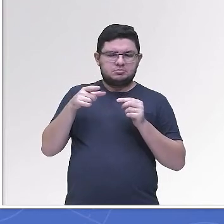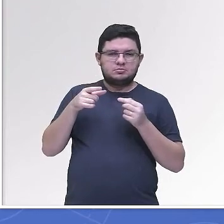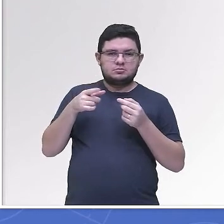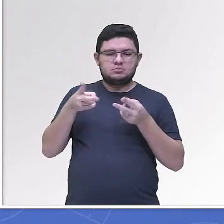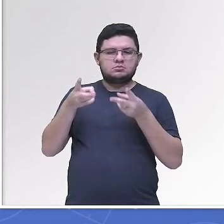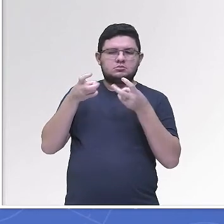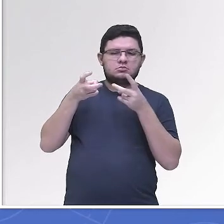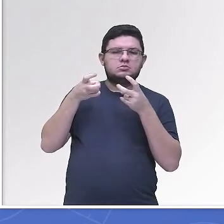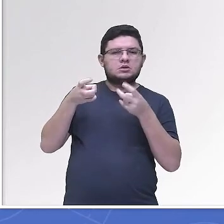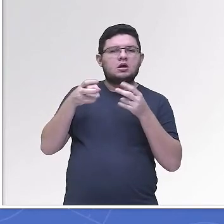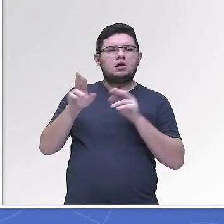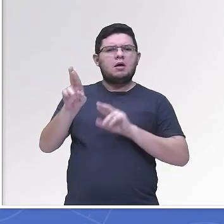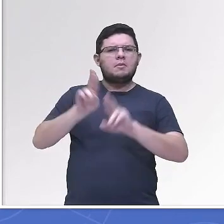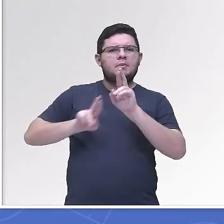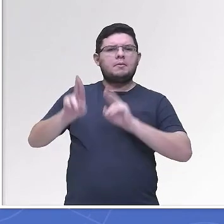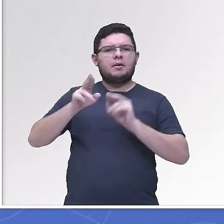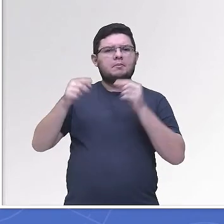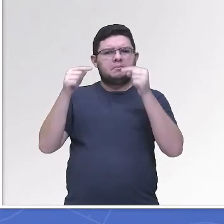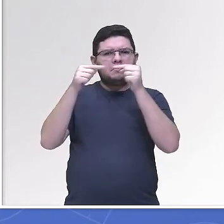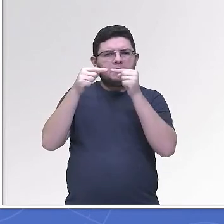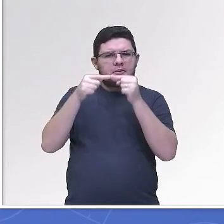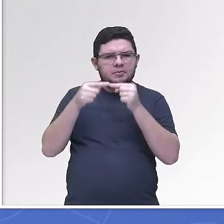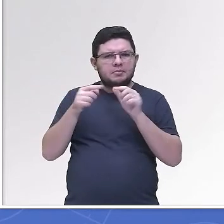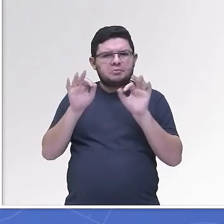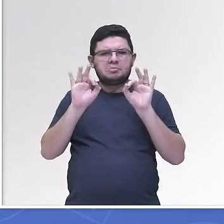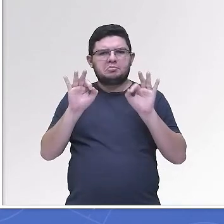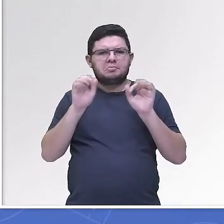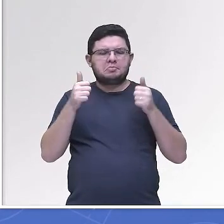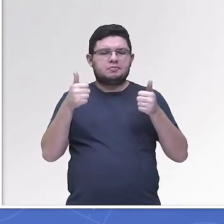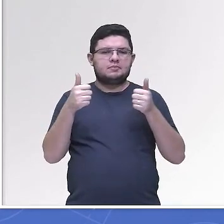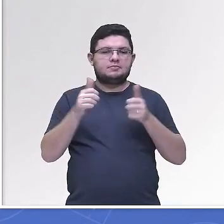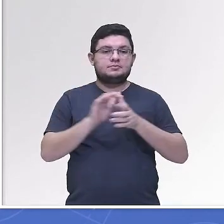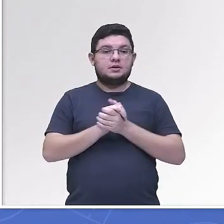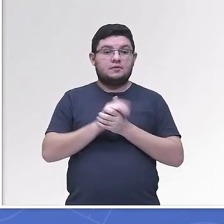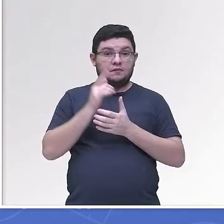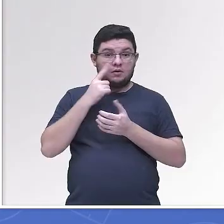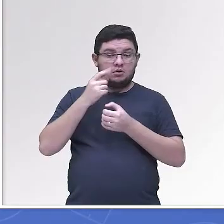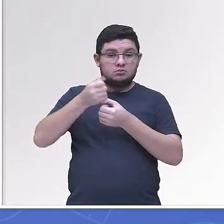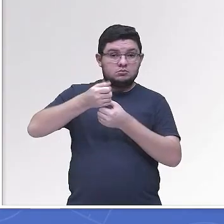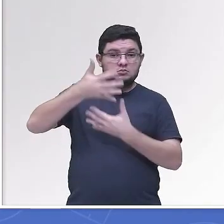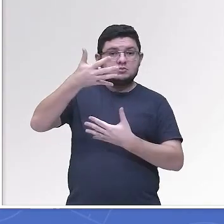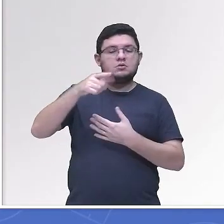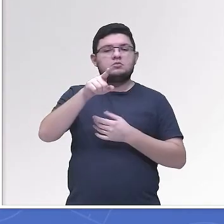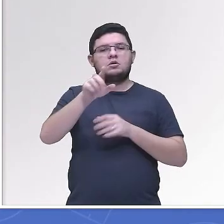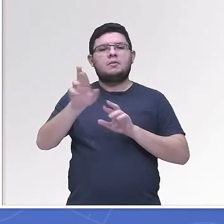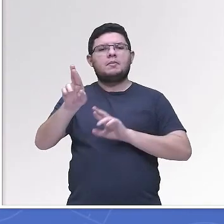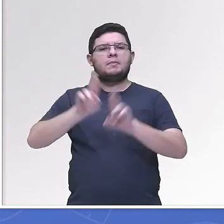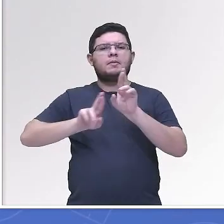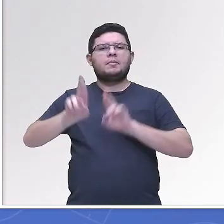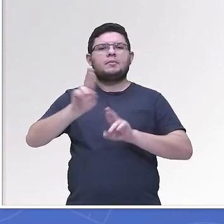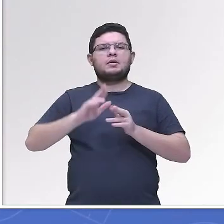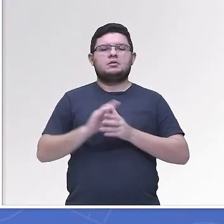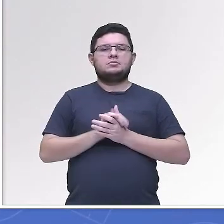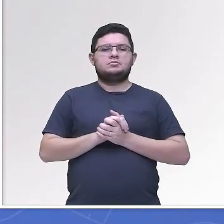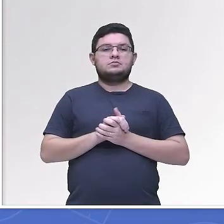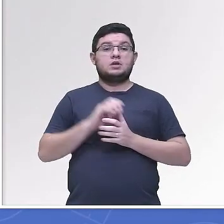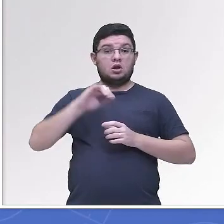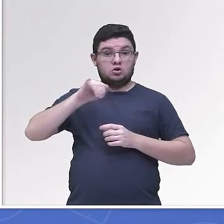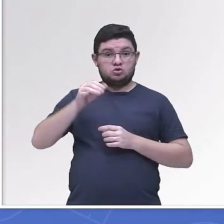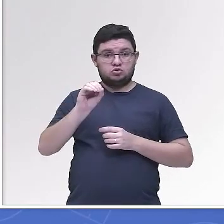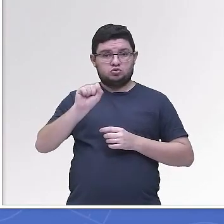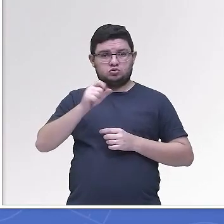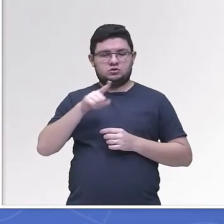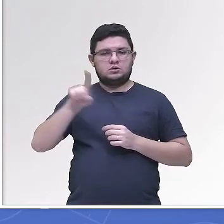nosso assunto. Então, deixa eu ver alguma participação de vocês. As participações de vocês. Olha, Josué, está dizendo que na